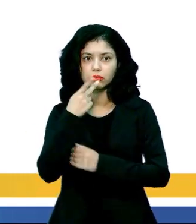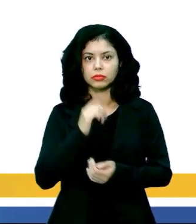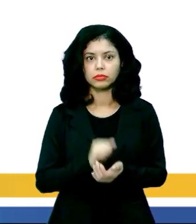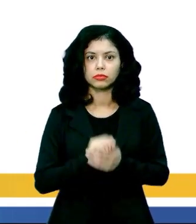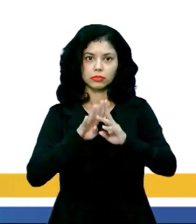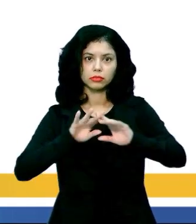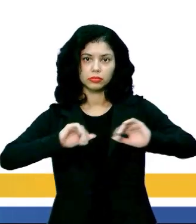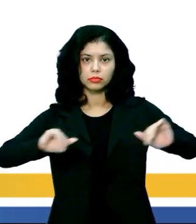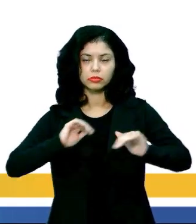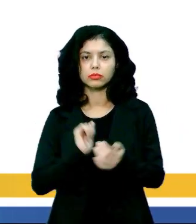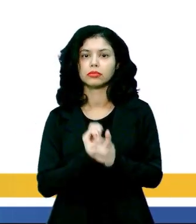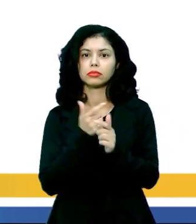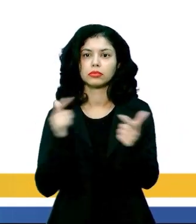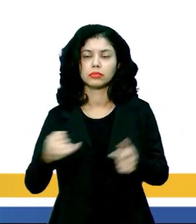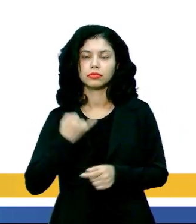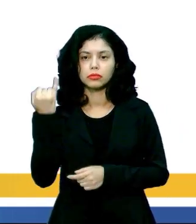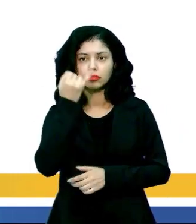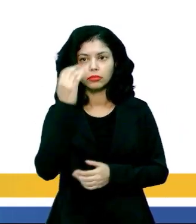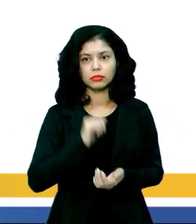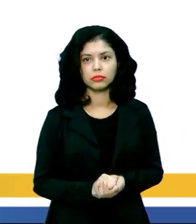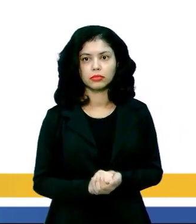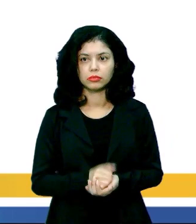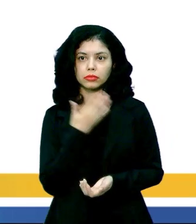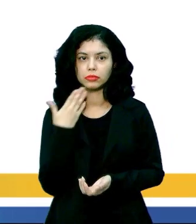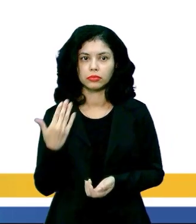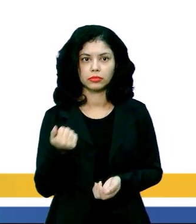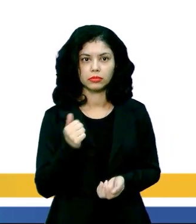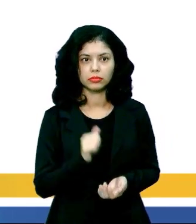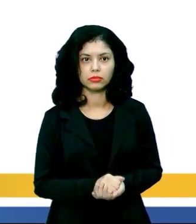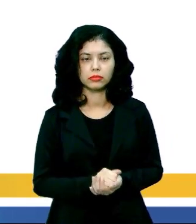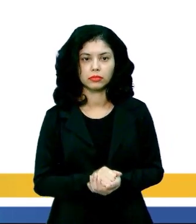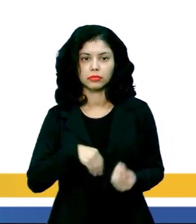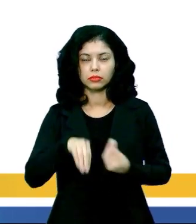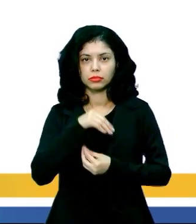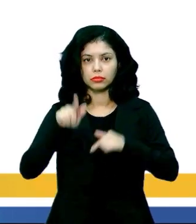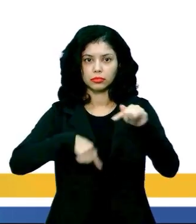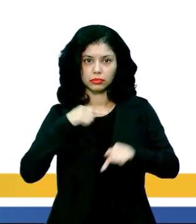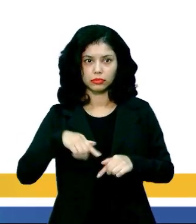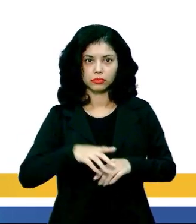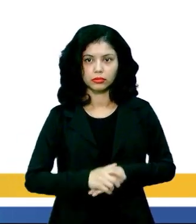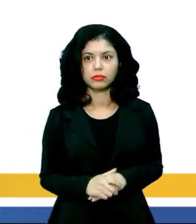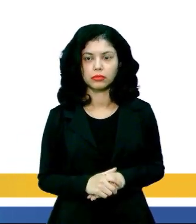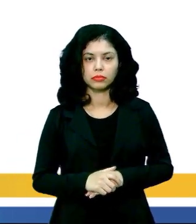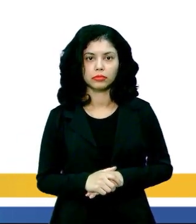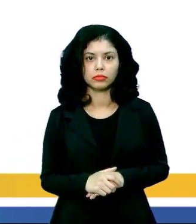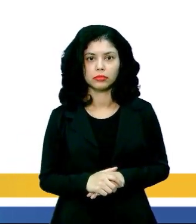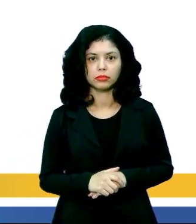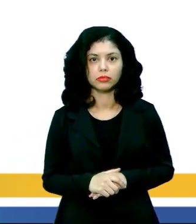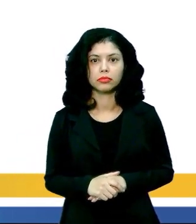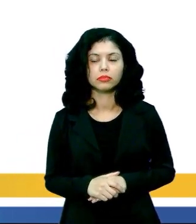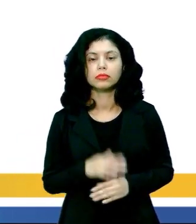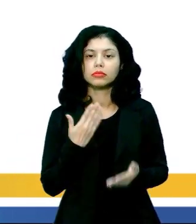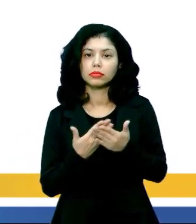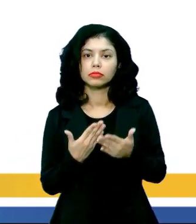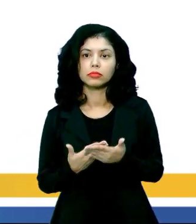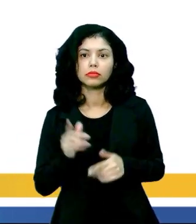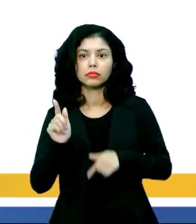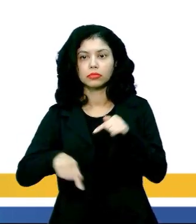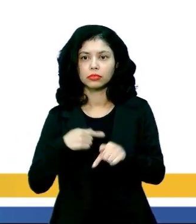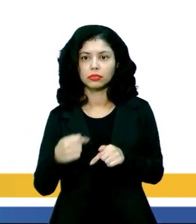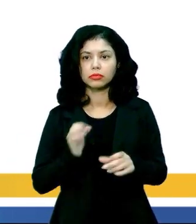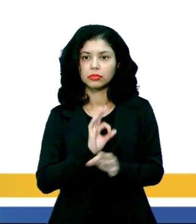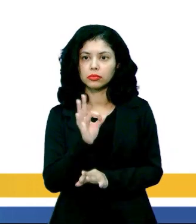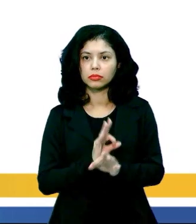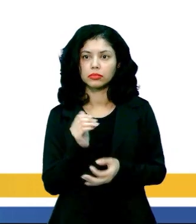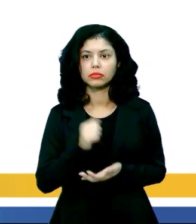seguinte: a dissociação é um fenômeno de grande importância para o favorecimento da ocorrência de reações químicas. Para estudar esse